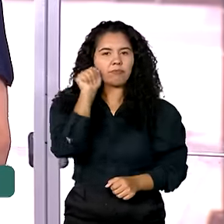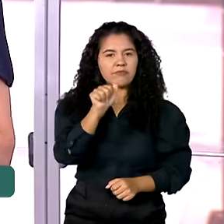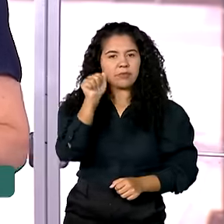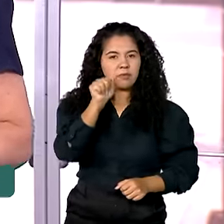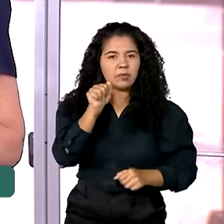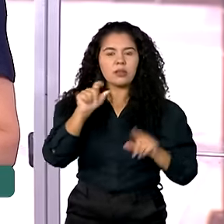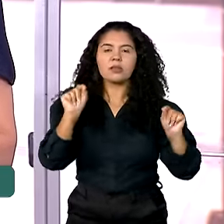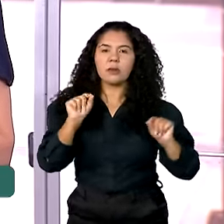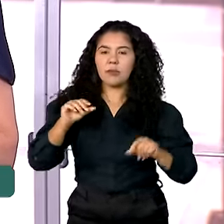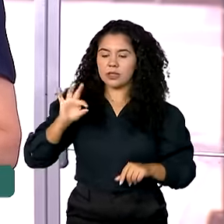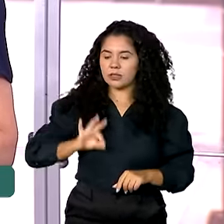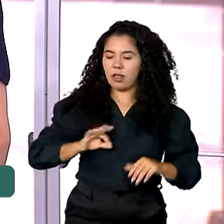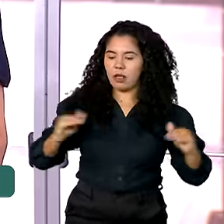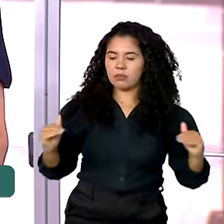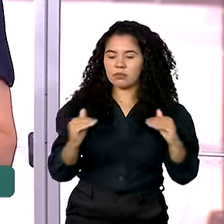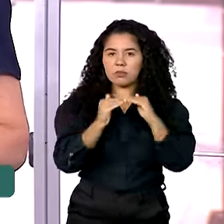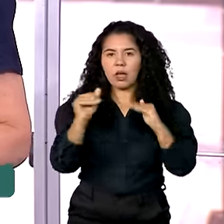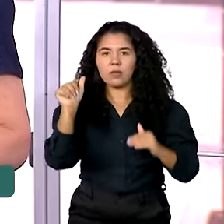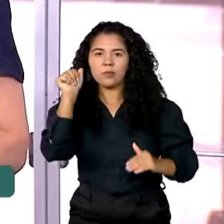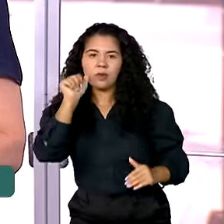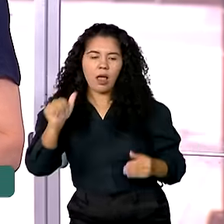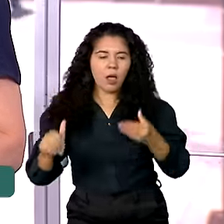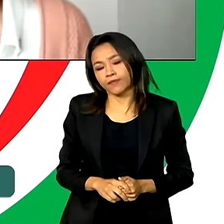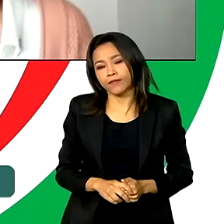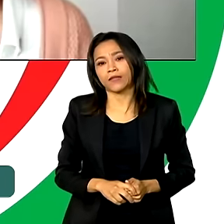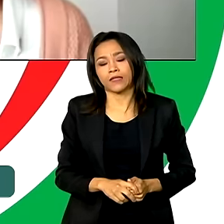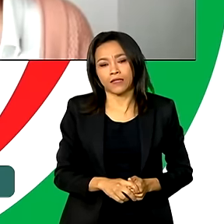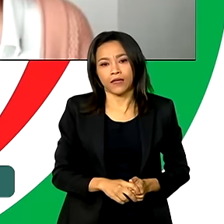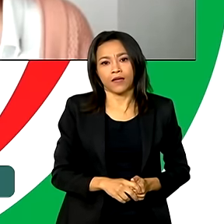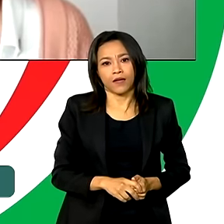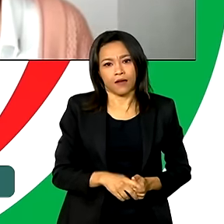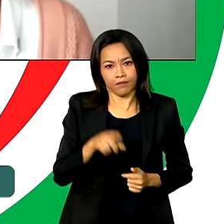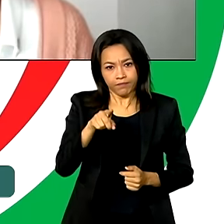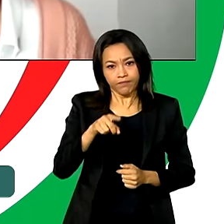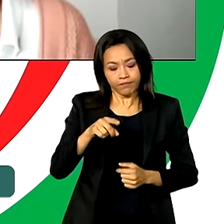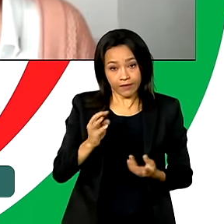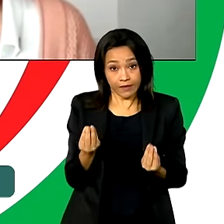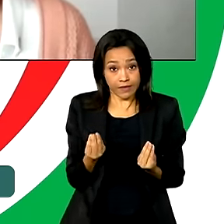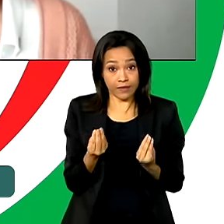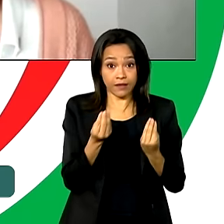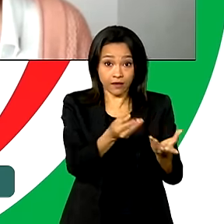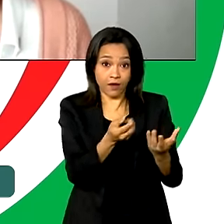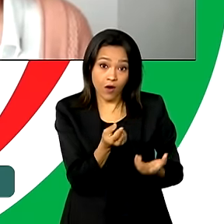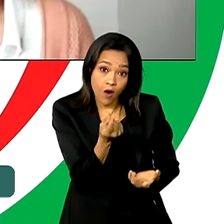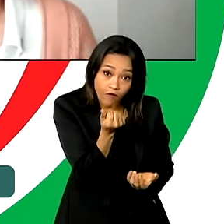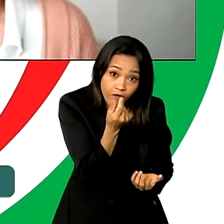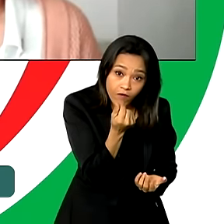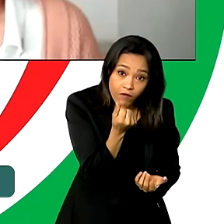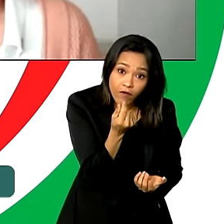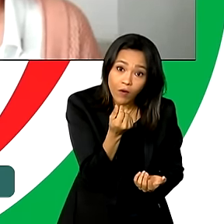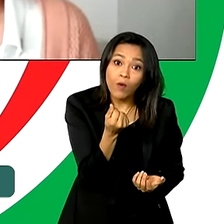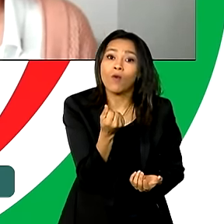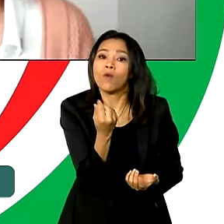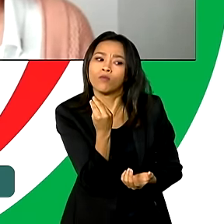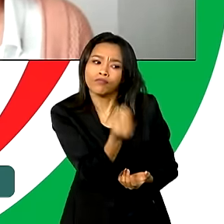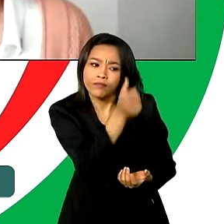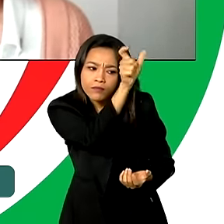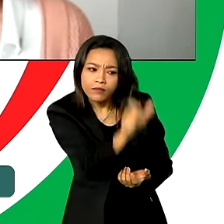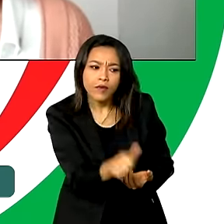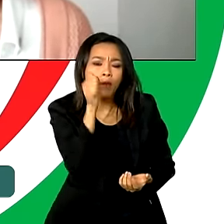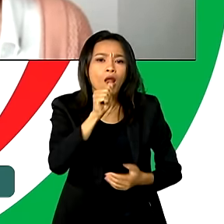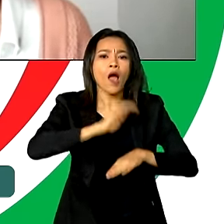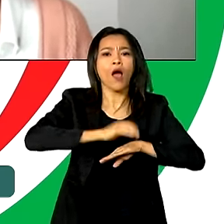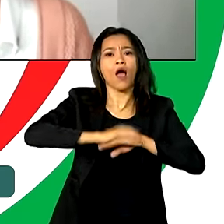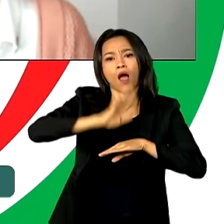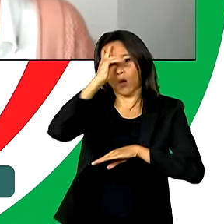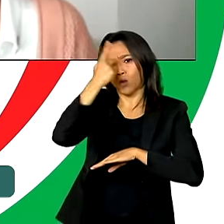mulheres no exercício da mesma função. Vamos ver. A autonomia econômica é um fator primordial e primeiro para a